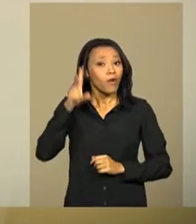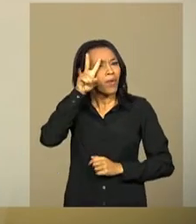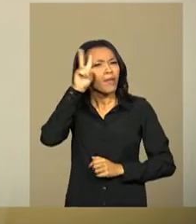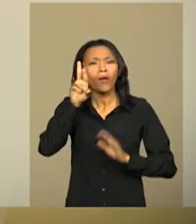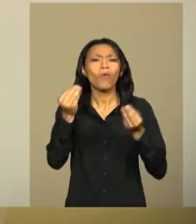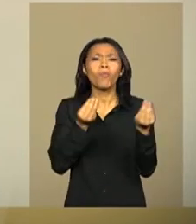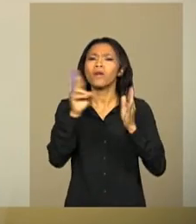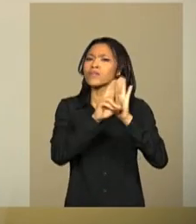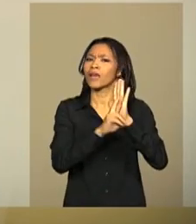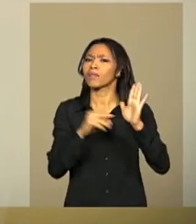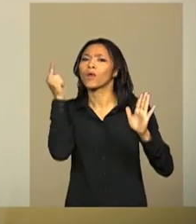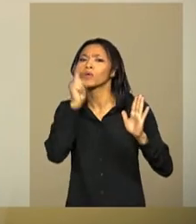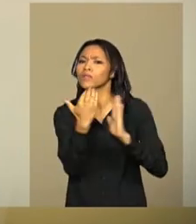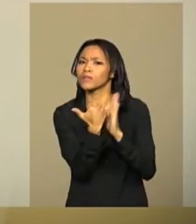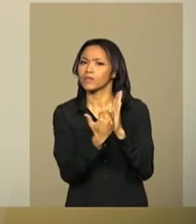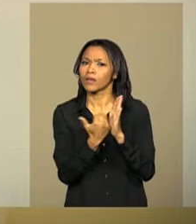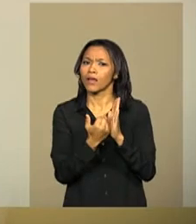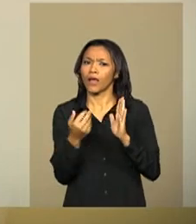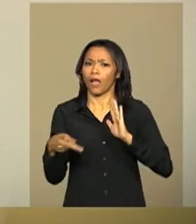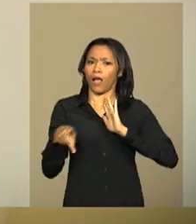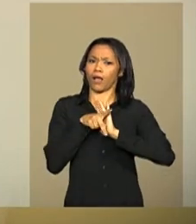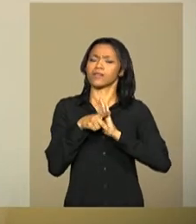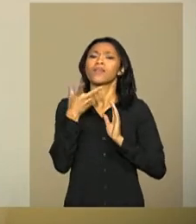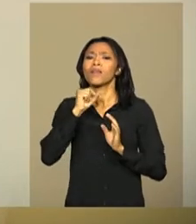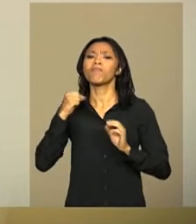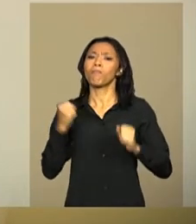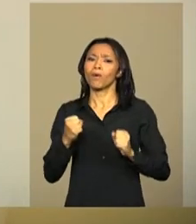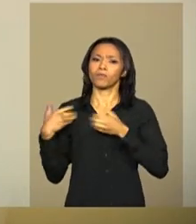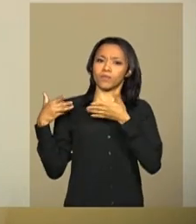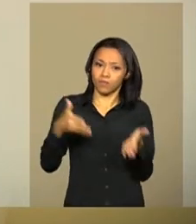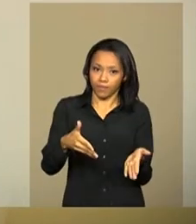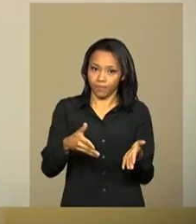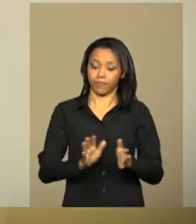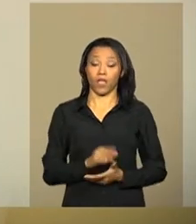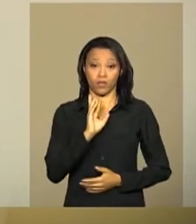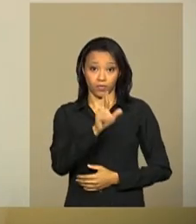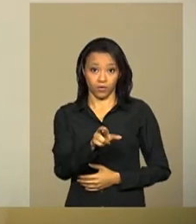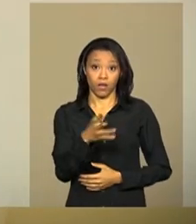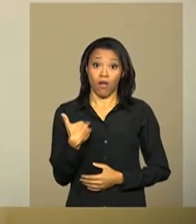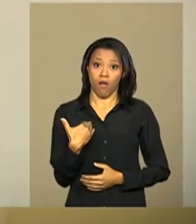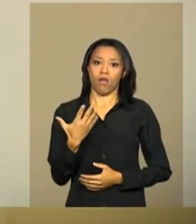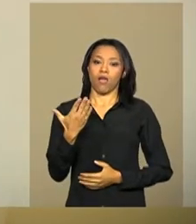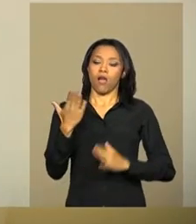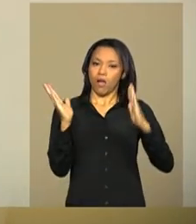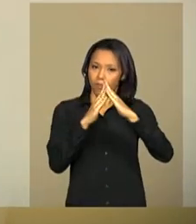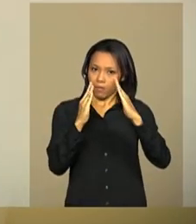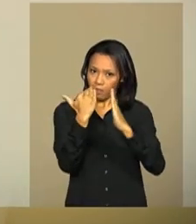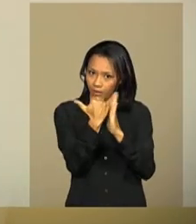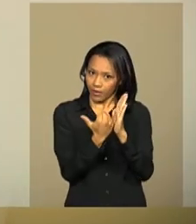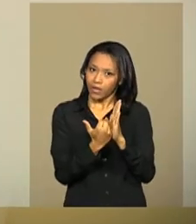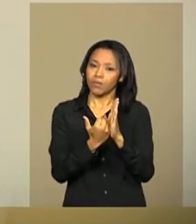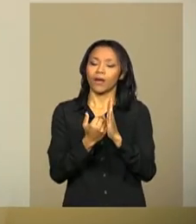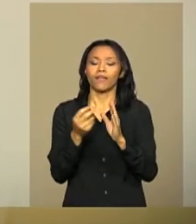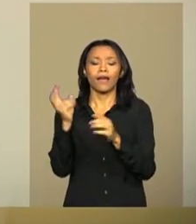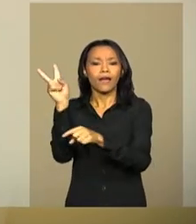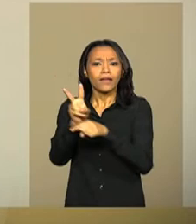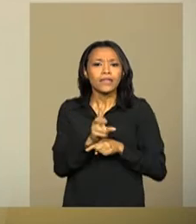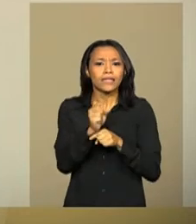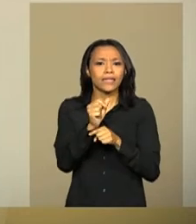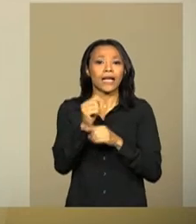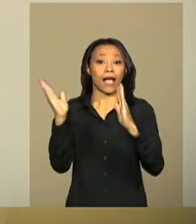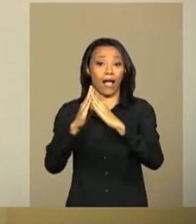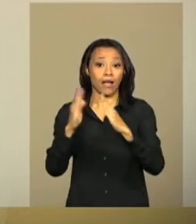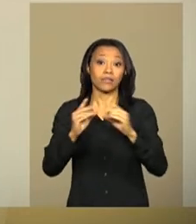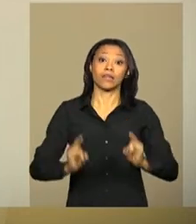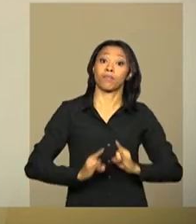regras do Minha Casa Minha Vida presidenta Quem pode participar do programa Olha só o Minha Casa Minha Vida financia casas e